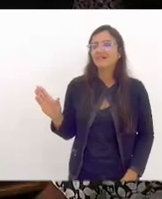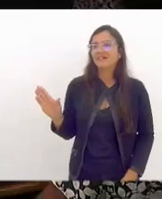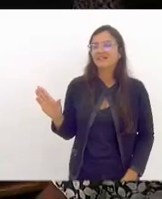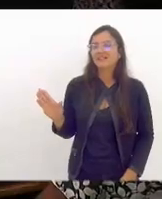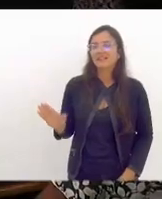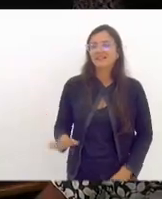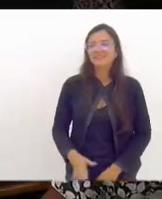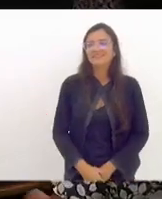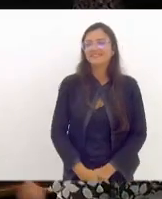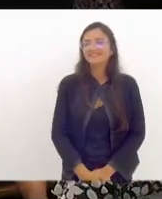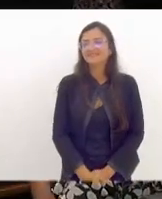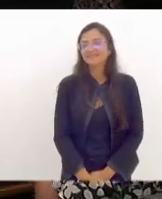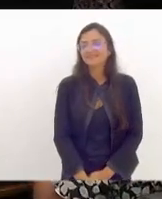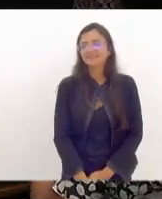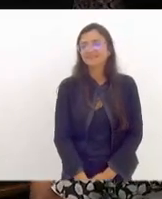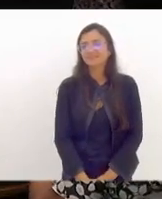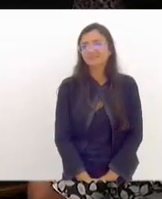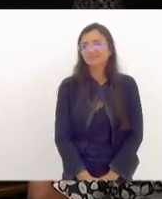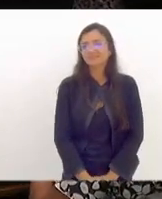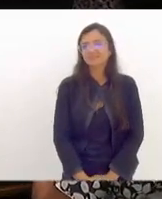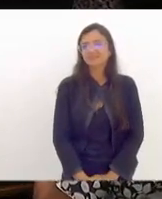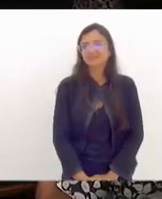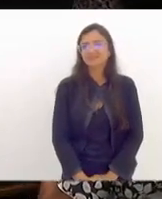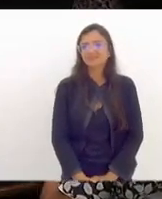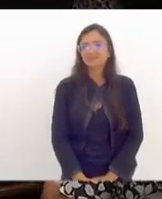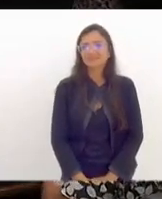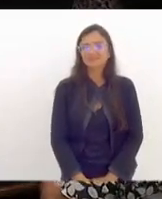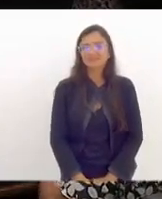aqui pronto parabéns